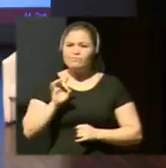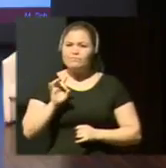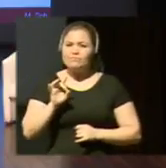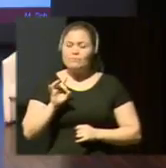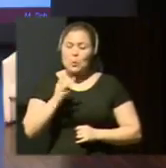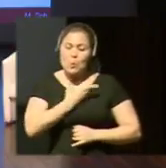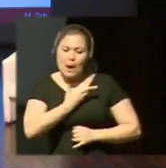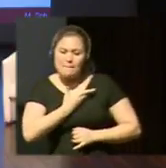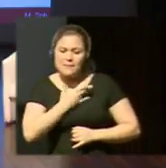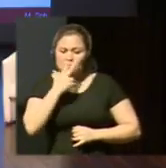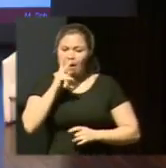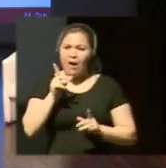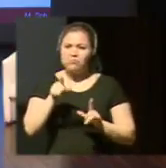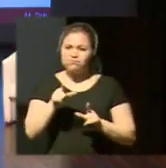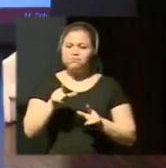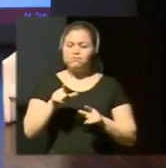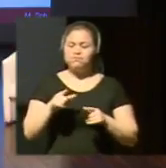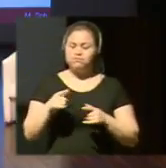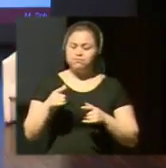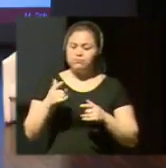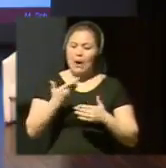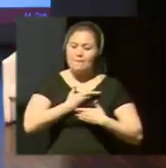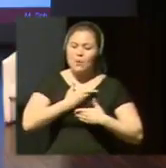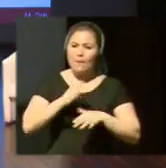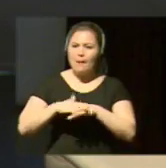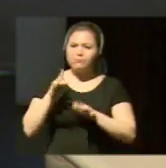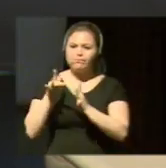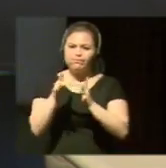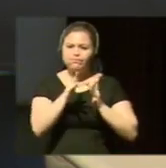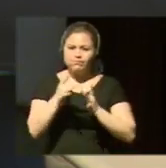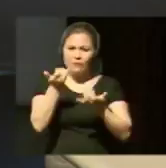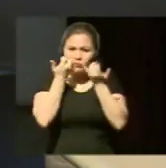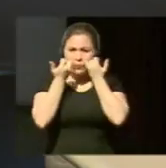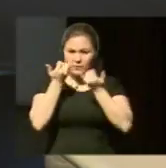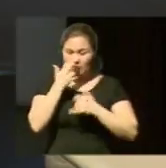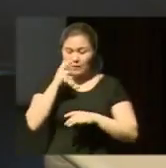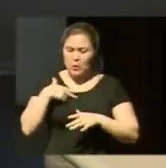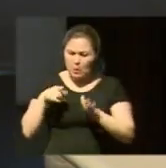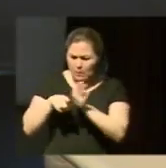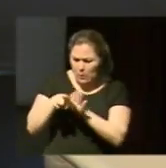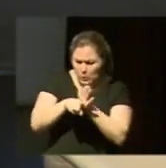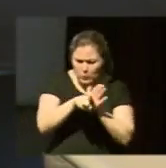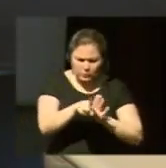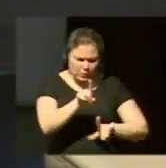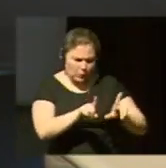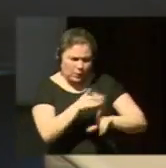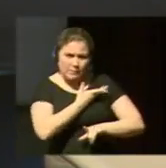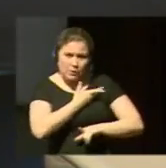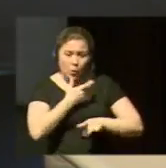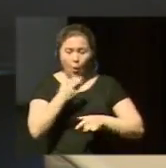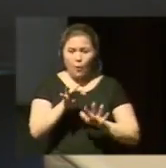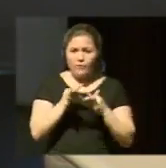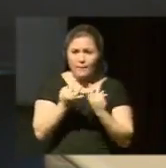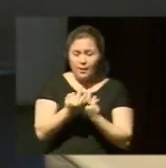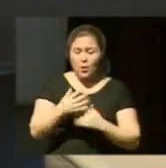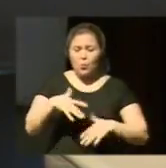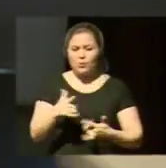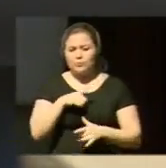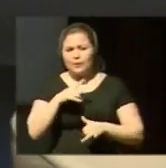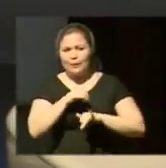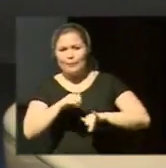os amigos são a fonte mais importante de informação, são comportamento analógico. Eles perguntam aos seus conhecidos ou membros da família quando tem